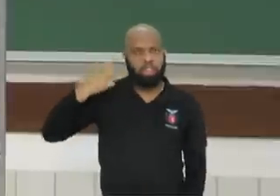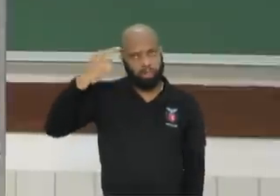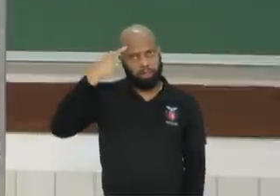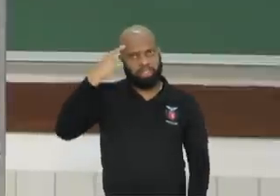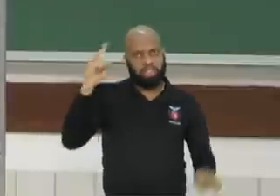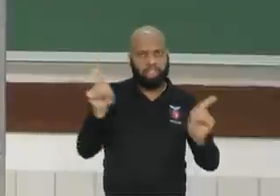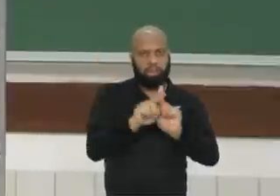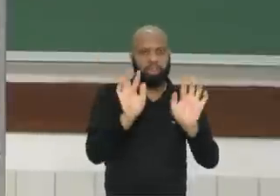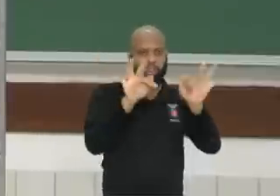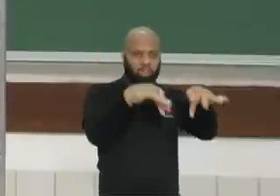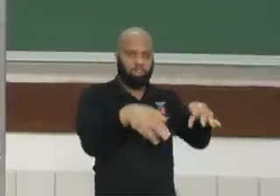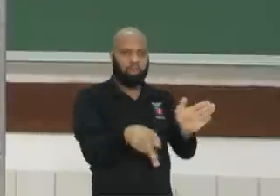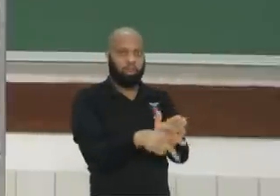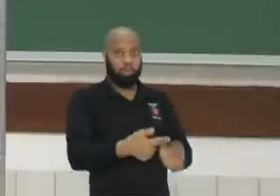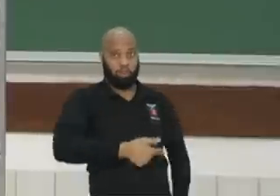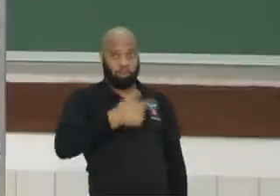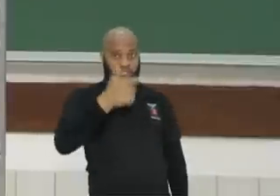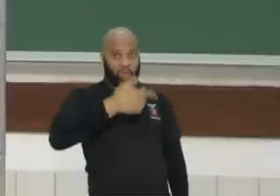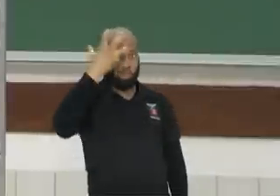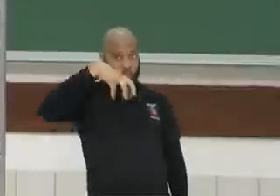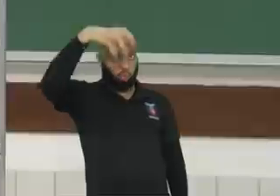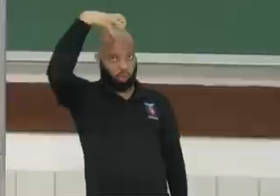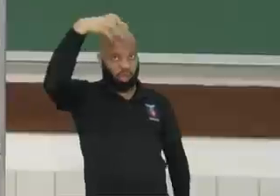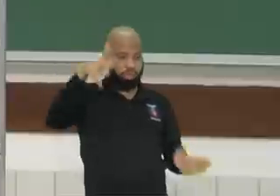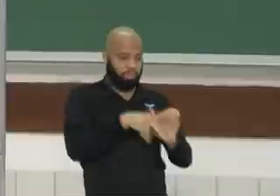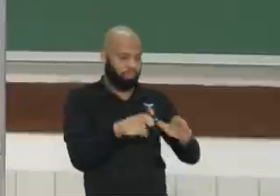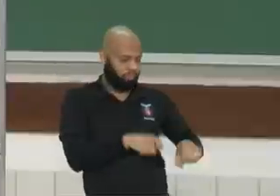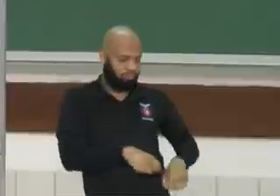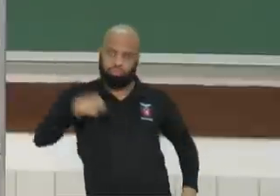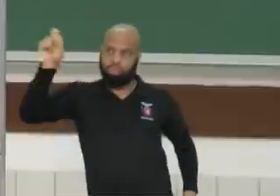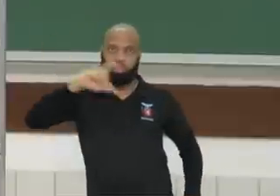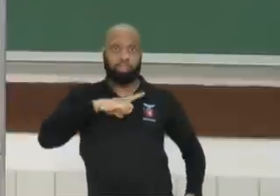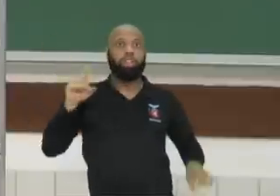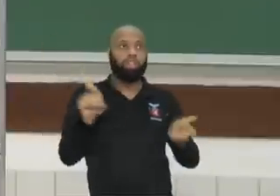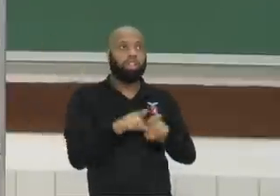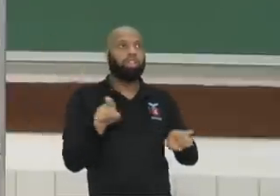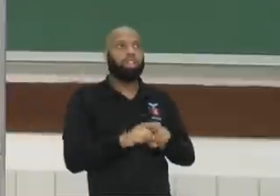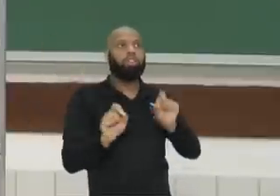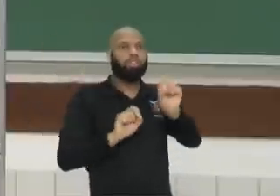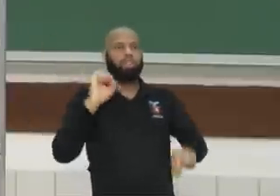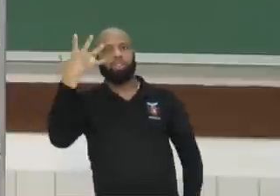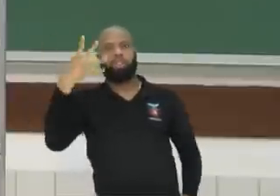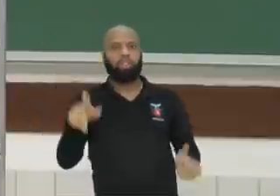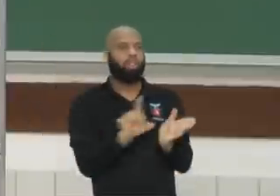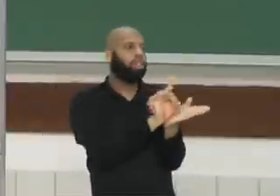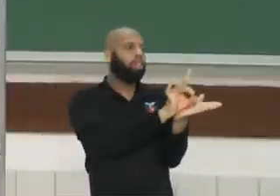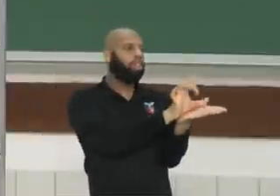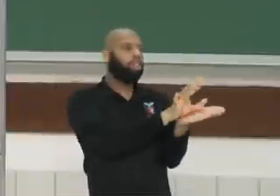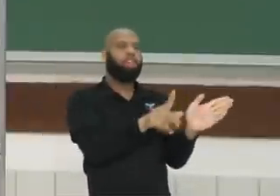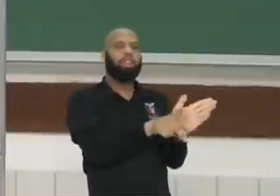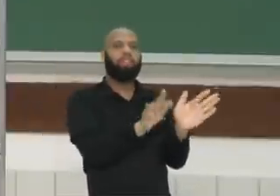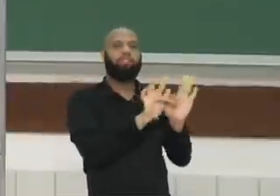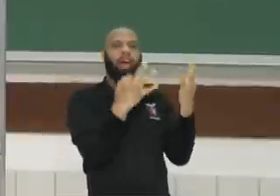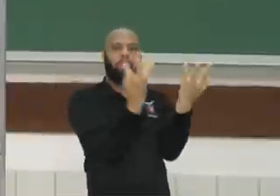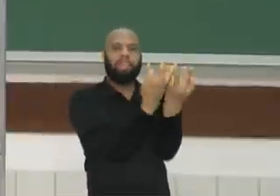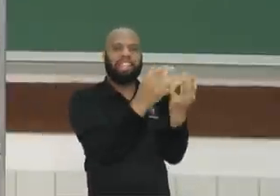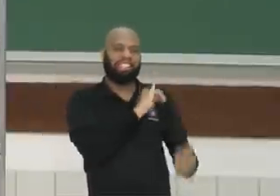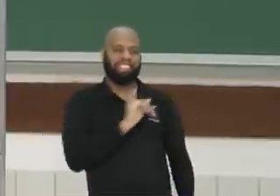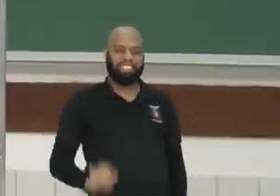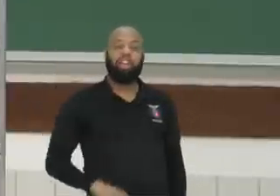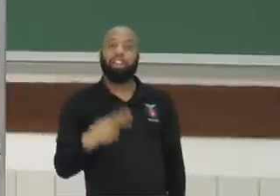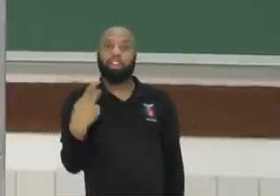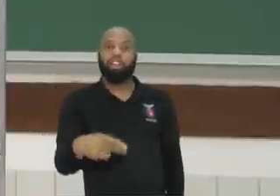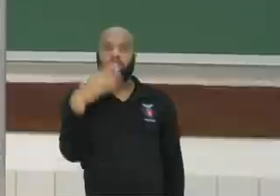no final do segundo reinado, né, da proclamação da República e a consequente expulsão da família imperial do Brasil, de quem o